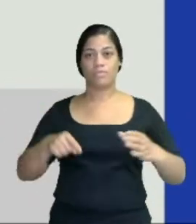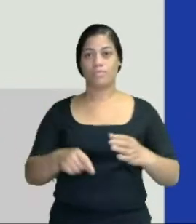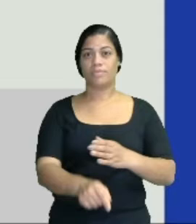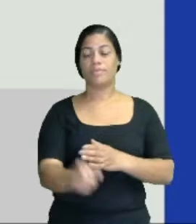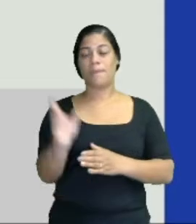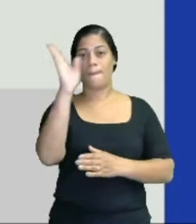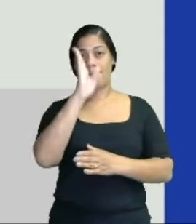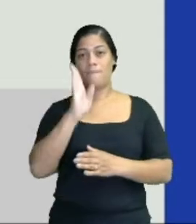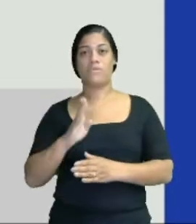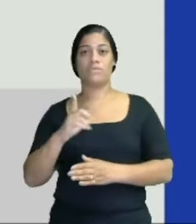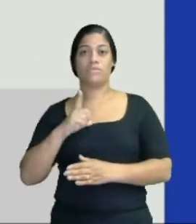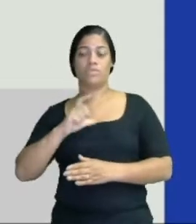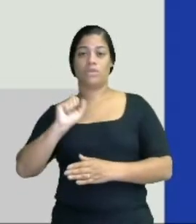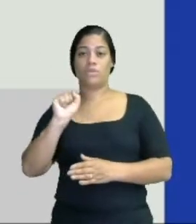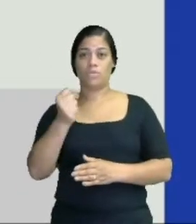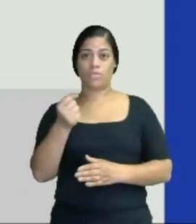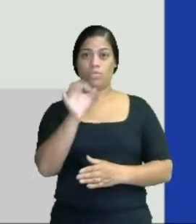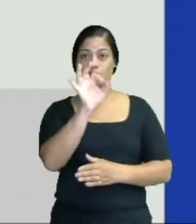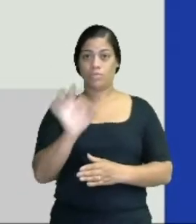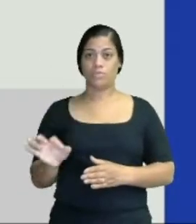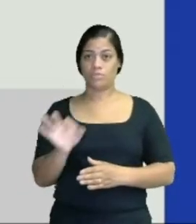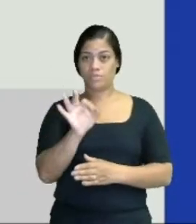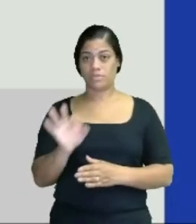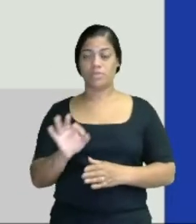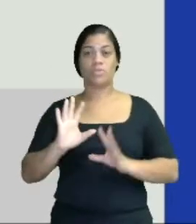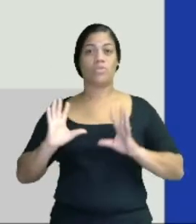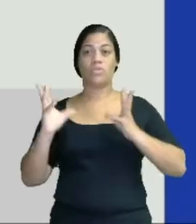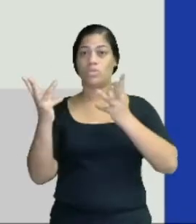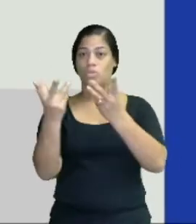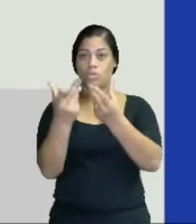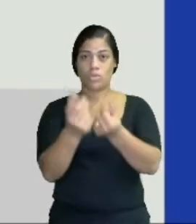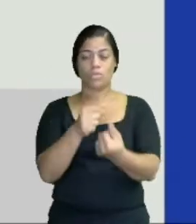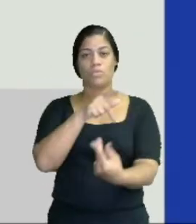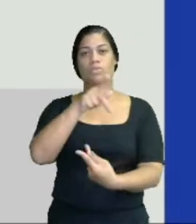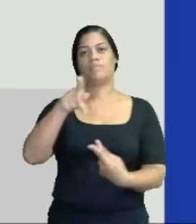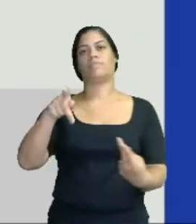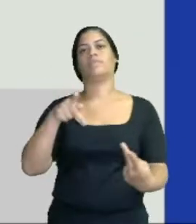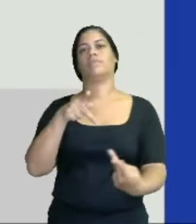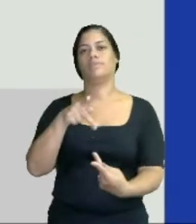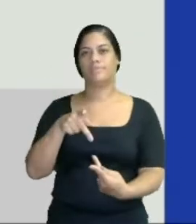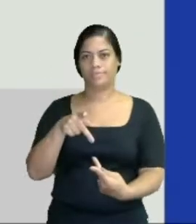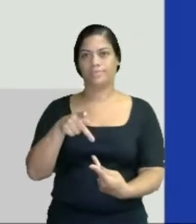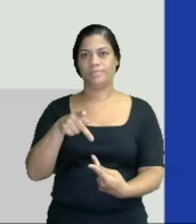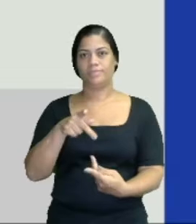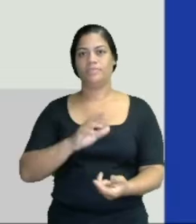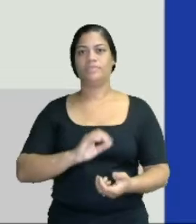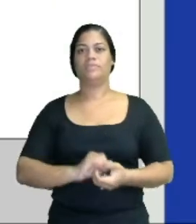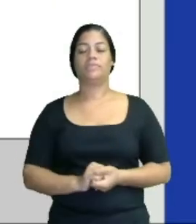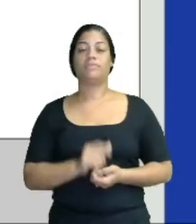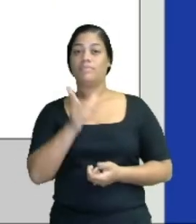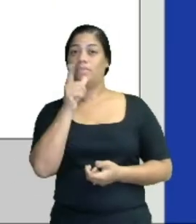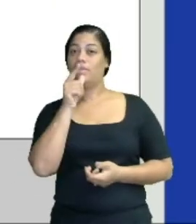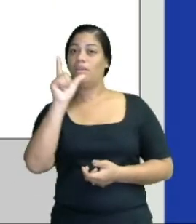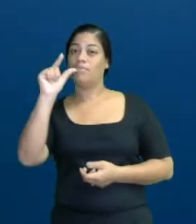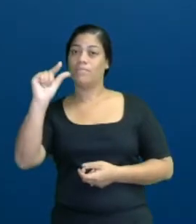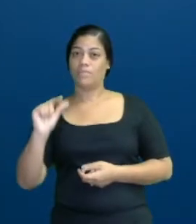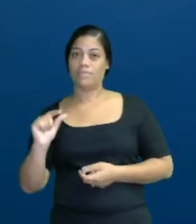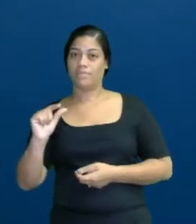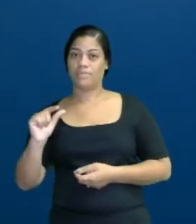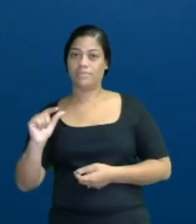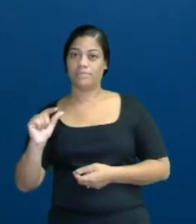tem 8% da água doce de todo o planeta. Imagina, se a água é pouca,